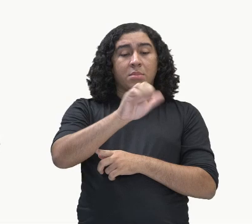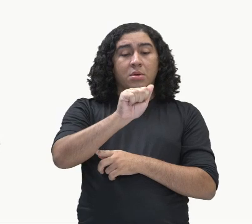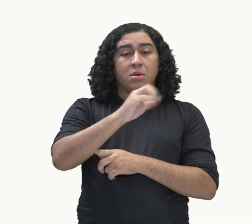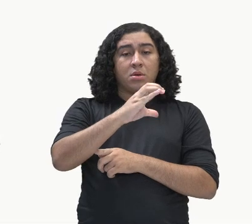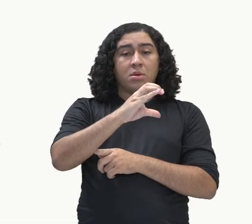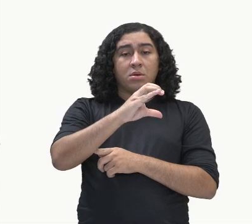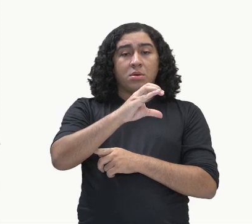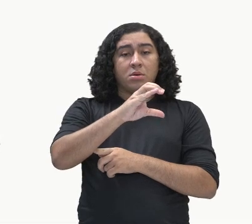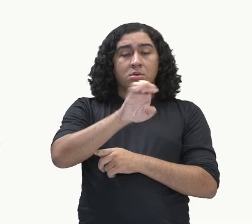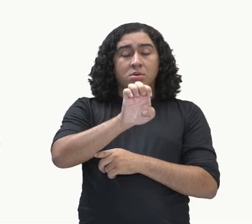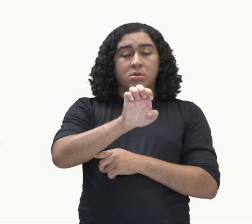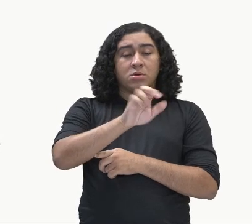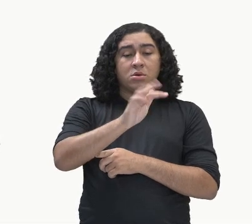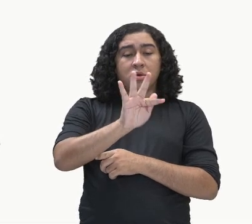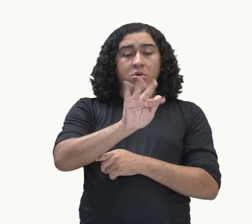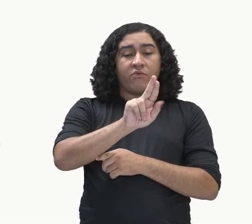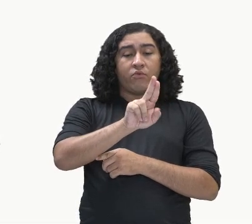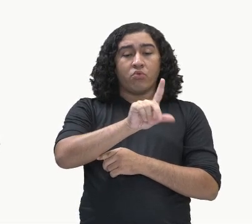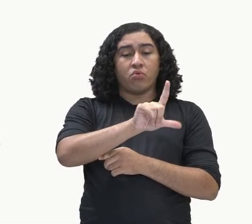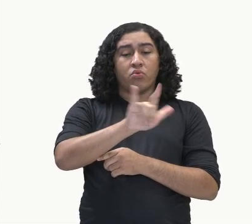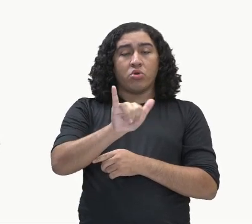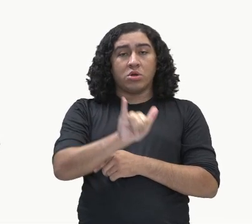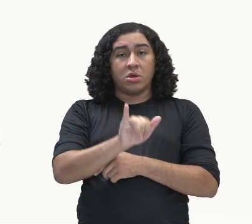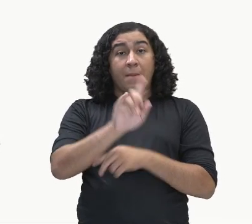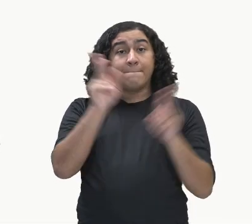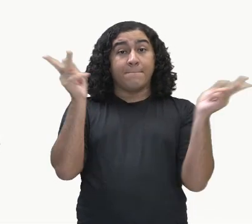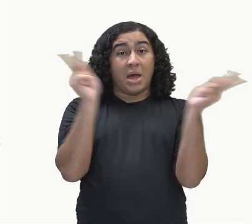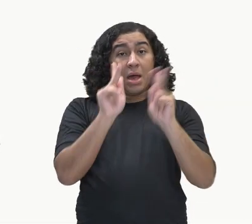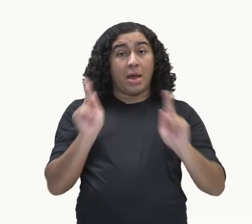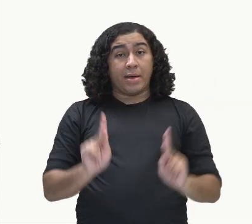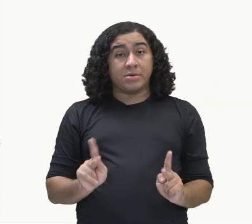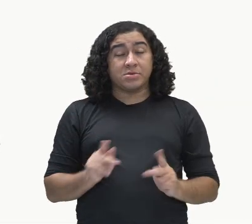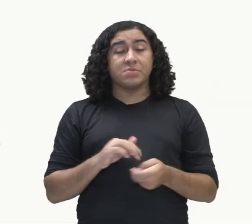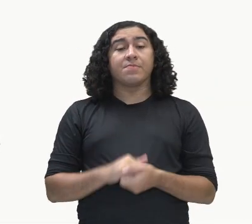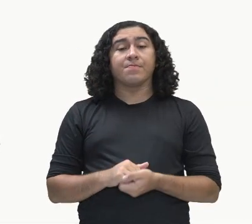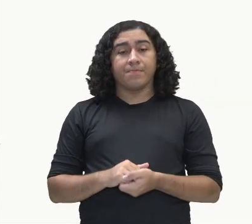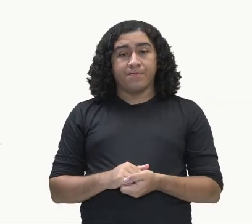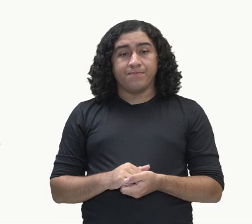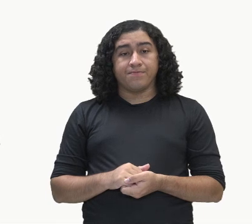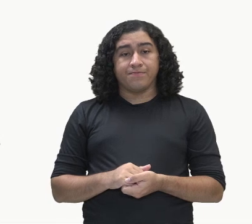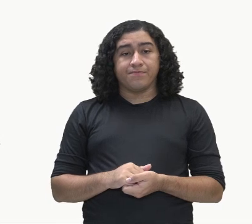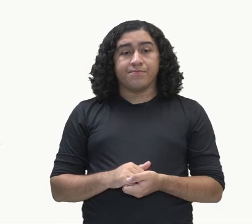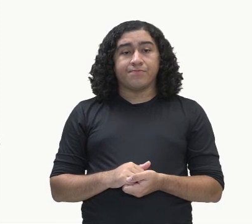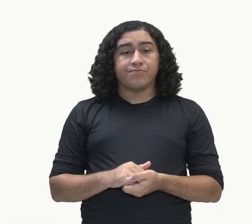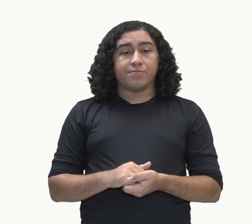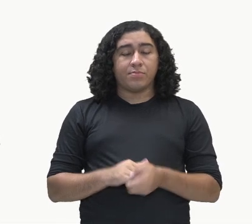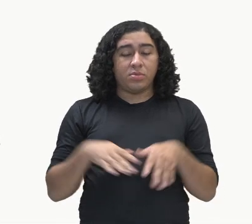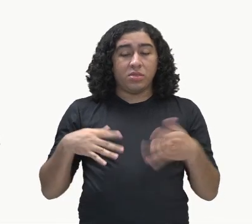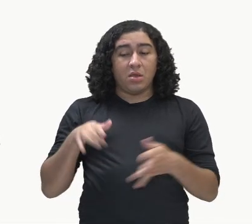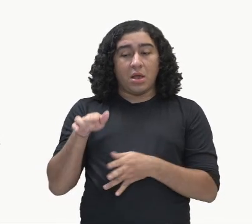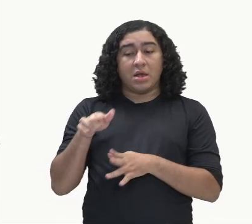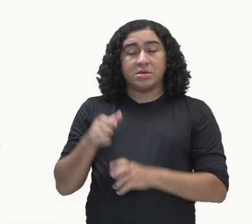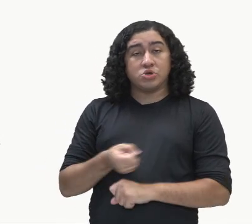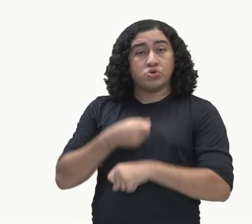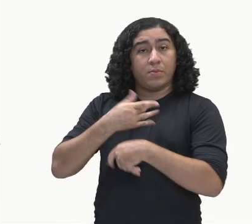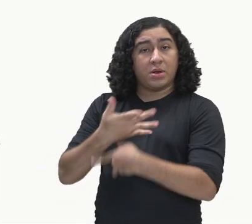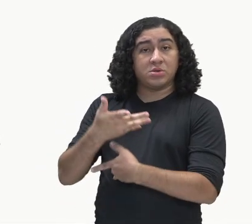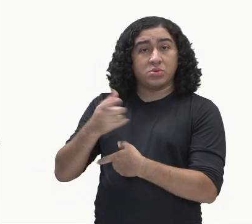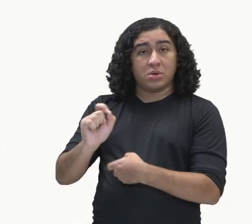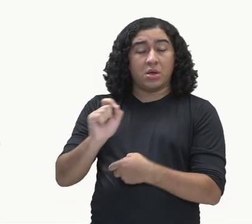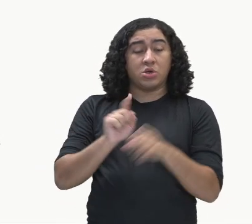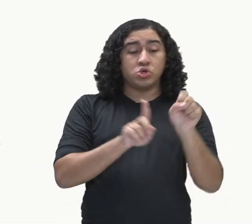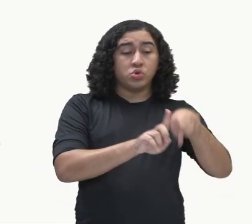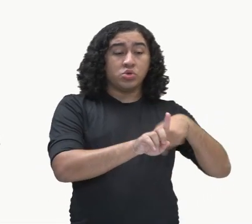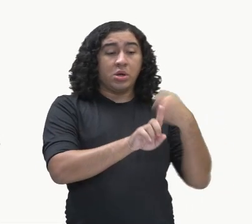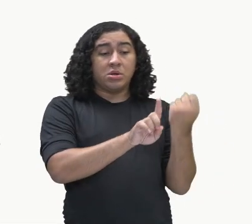Com tranquilidade. Então, multiculturalismo ele expressa a visão that society, que é